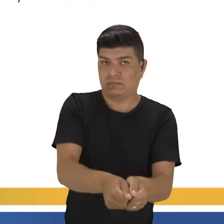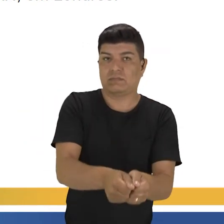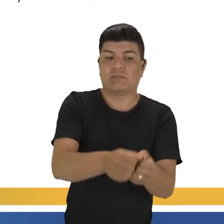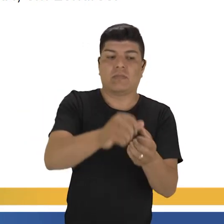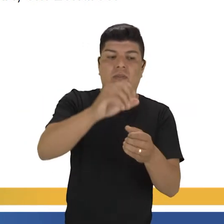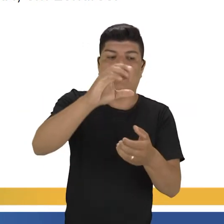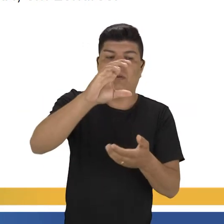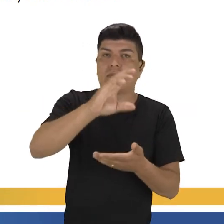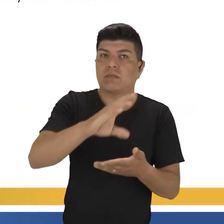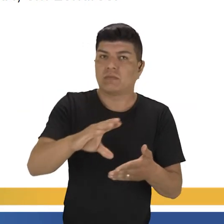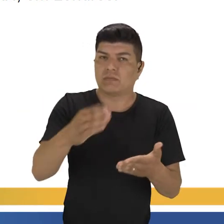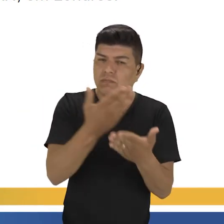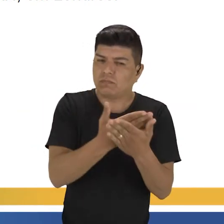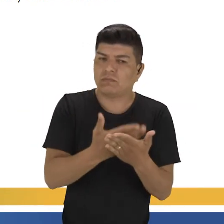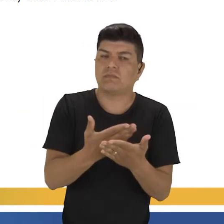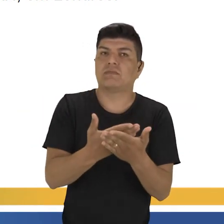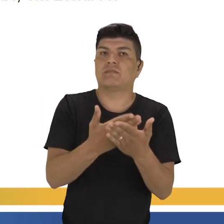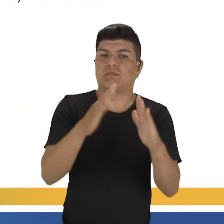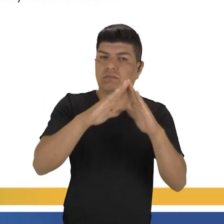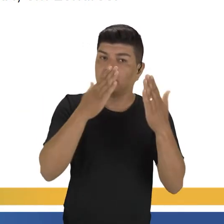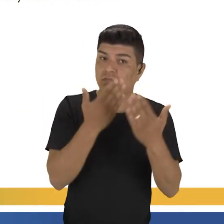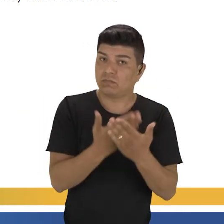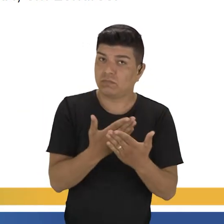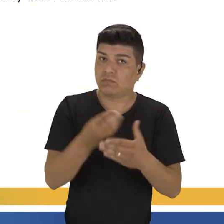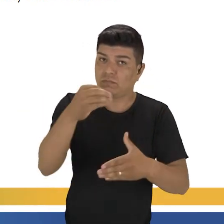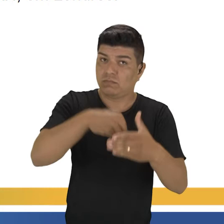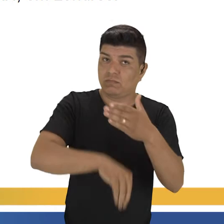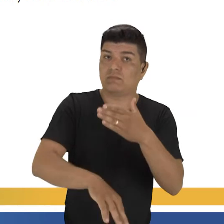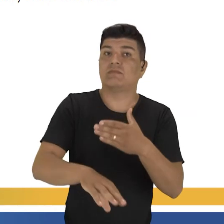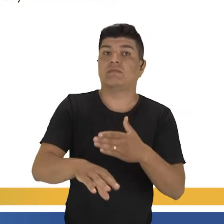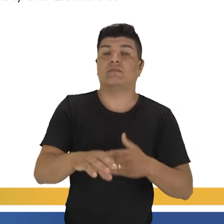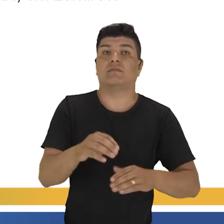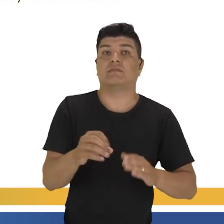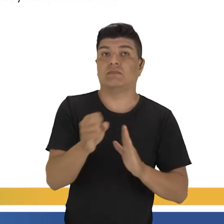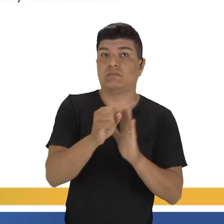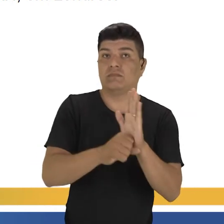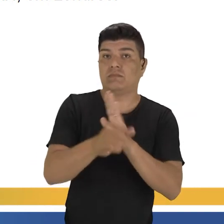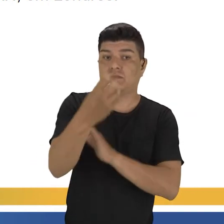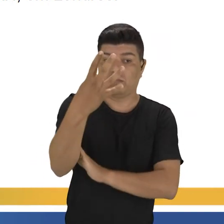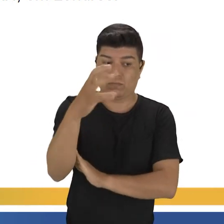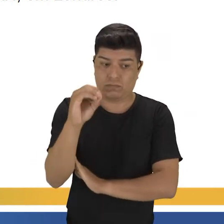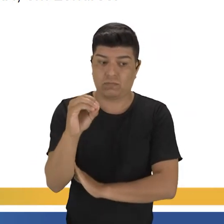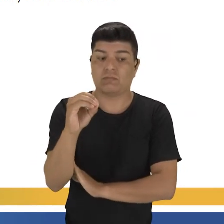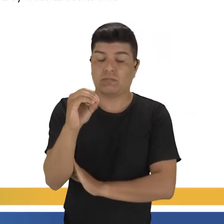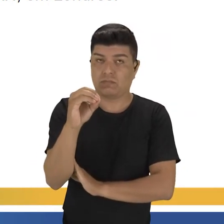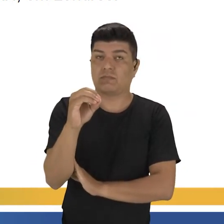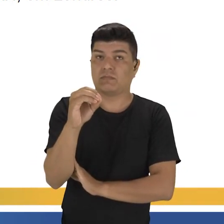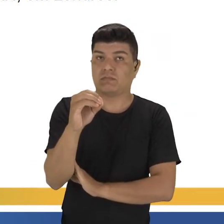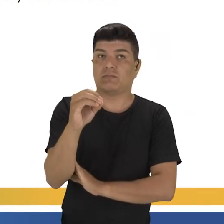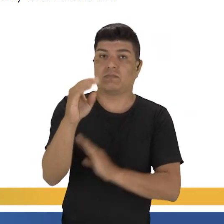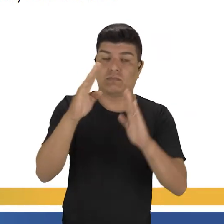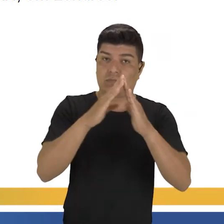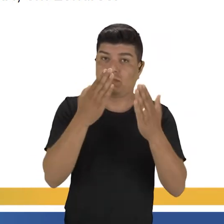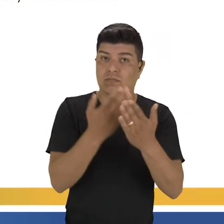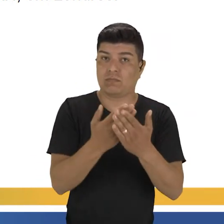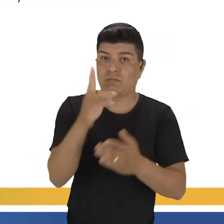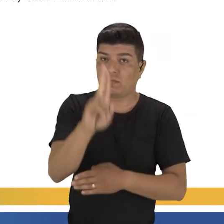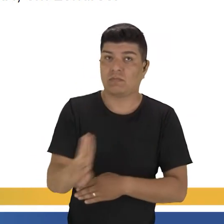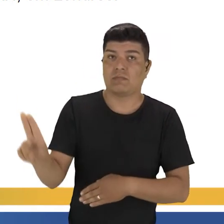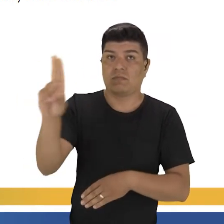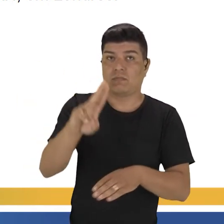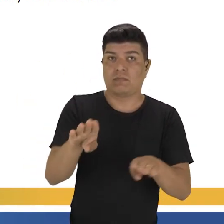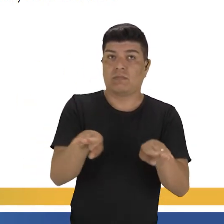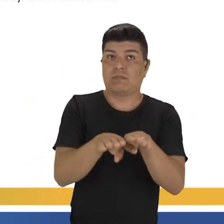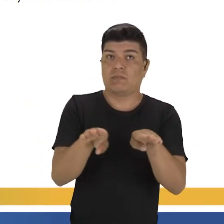currículo das escolas a partir das décadas de 40. E nos Estados Unidos, uma das escolas mais elementares das universidades, o